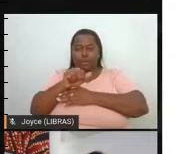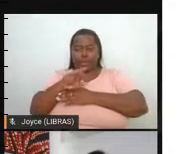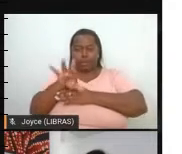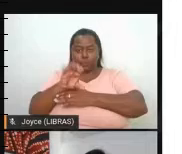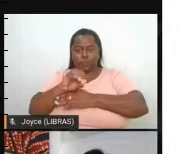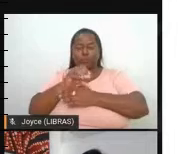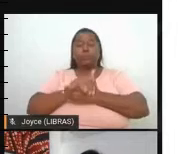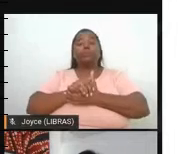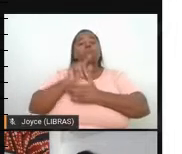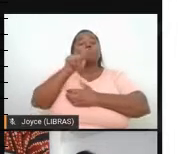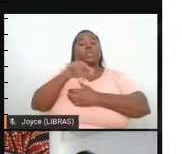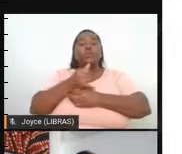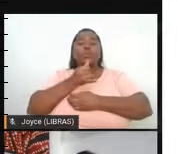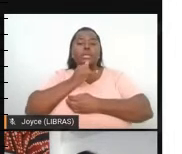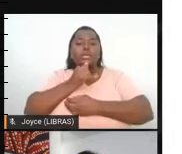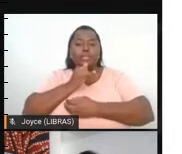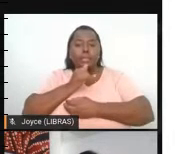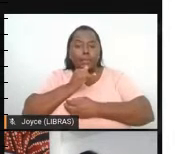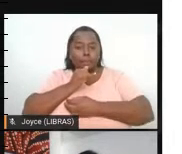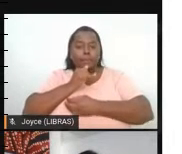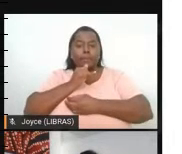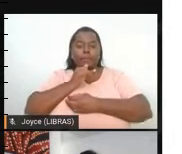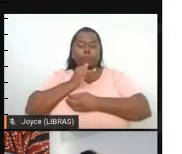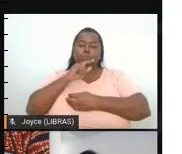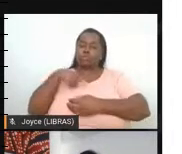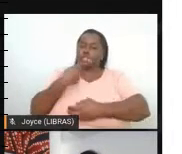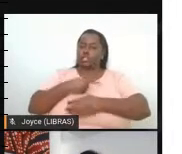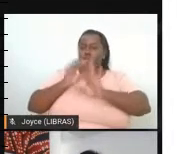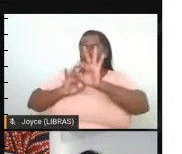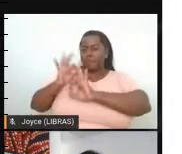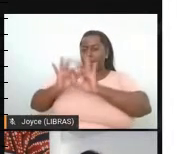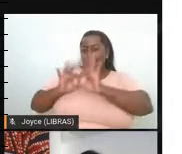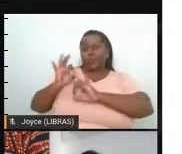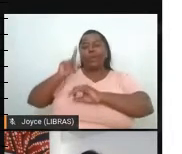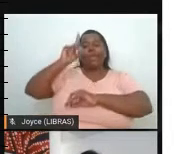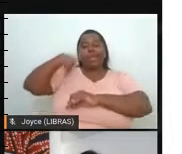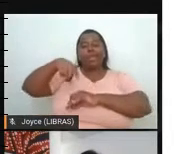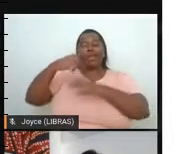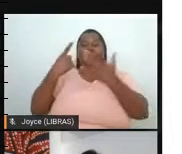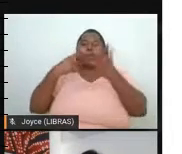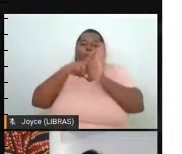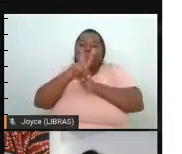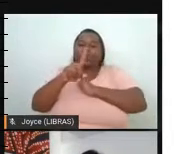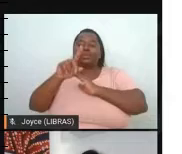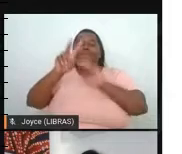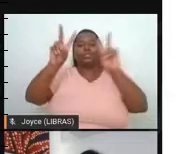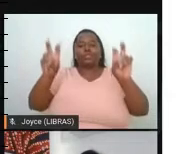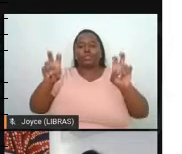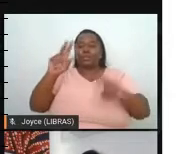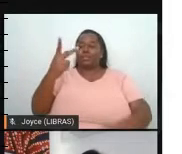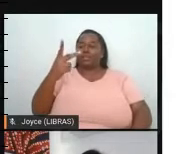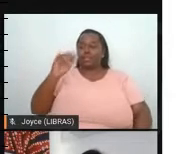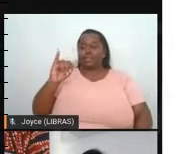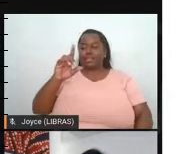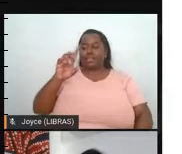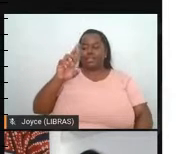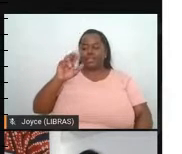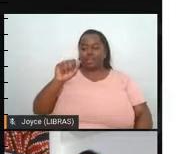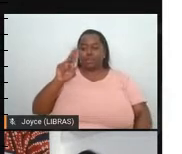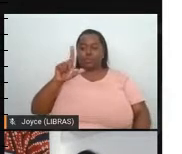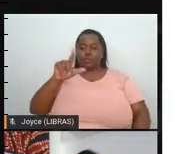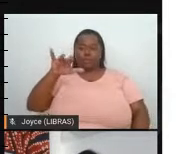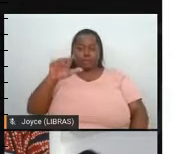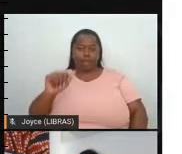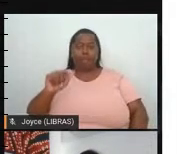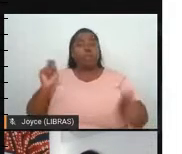gente preparou, né? É uma questão de hidráulica aqui, então é possível você colocar uma imagem, uma figura para o aluno,